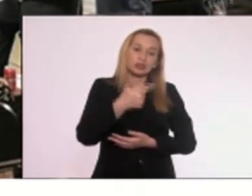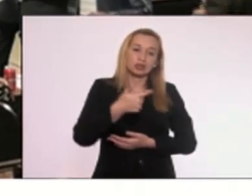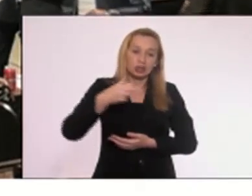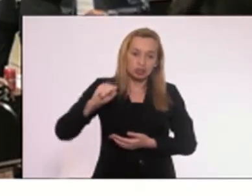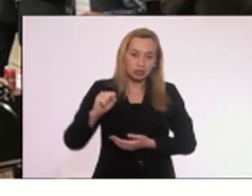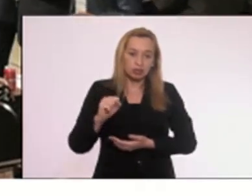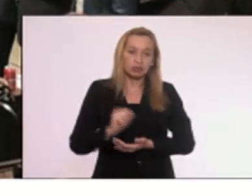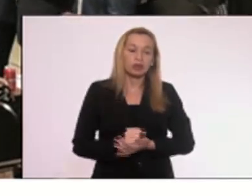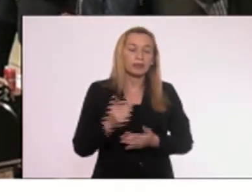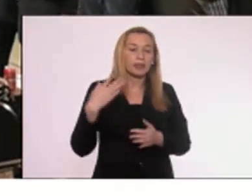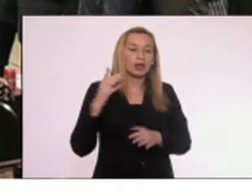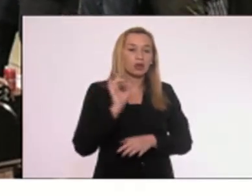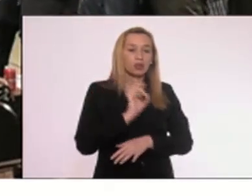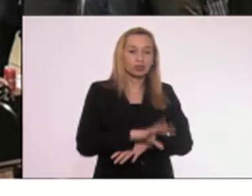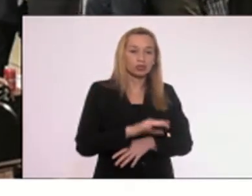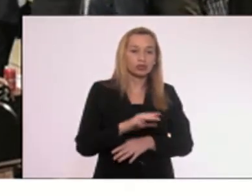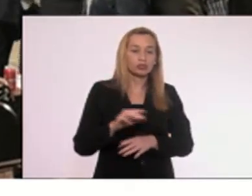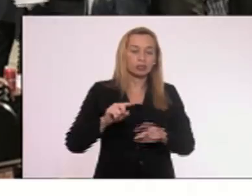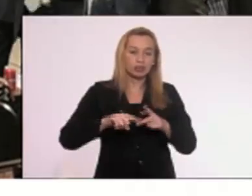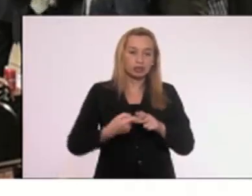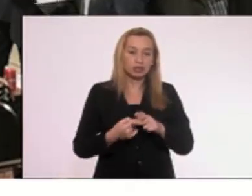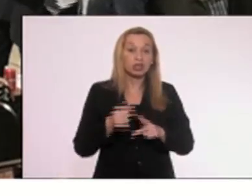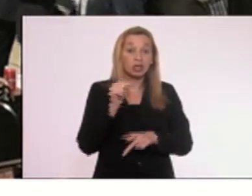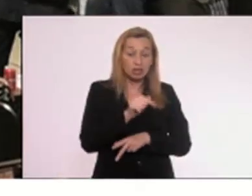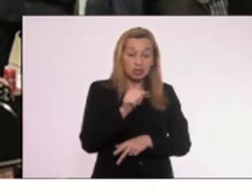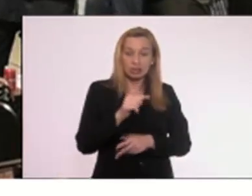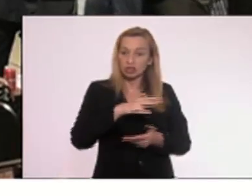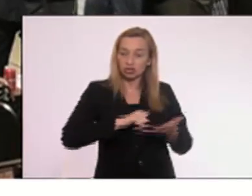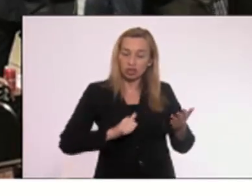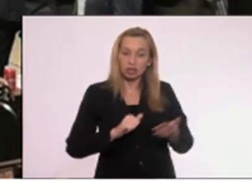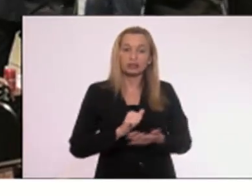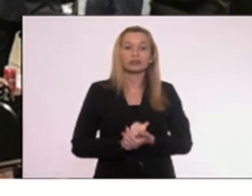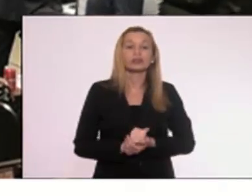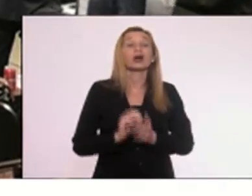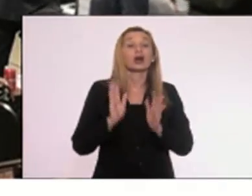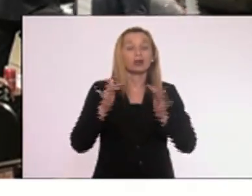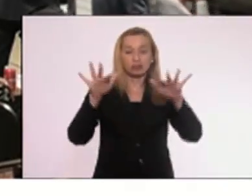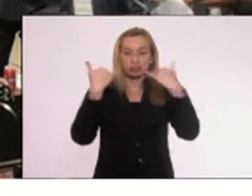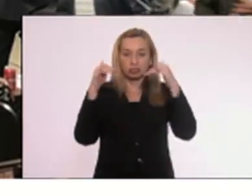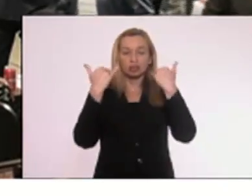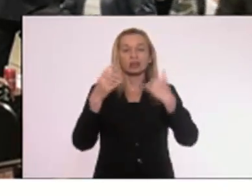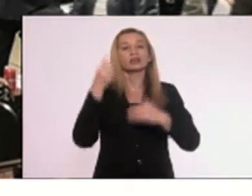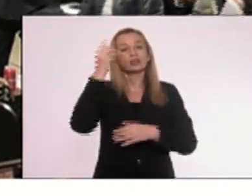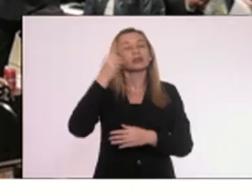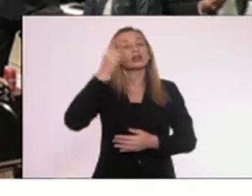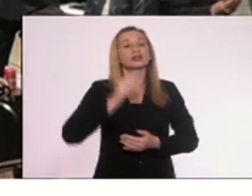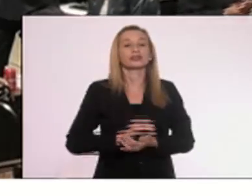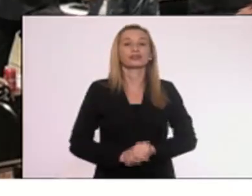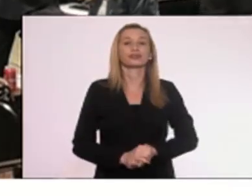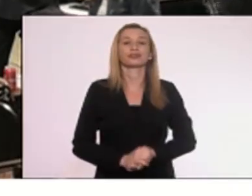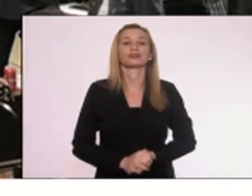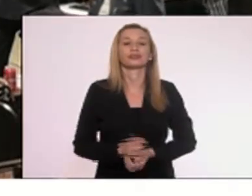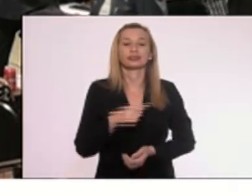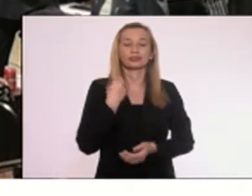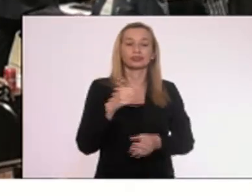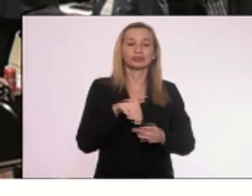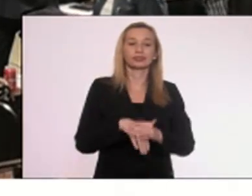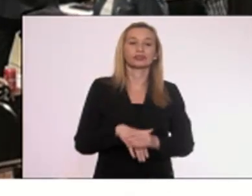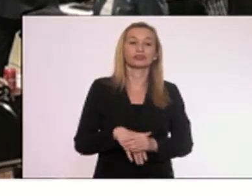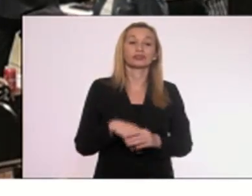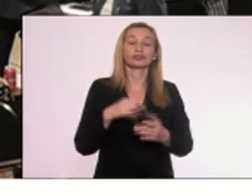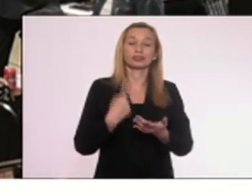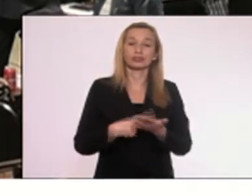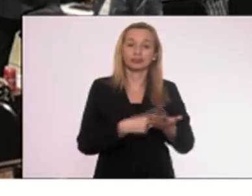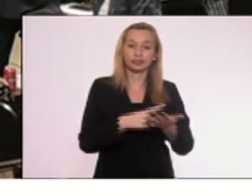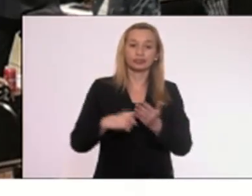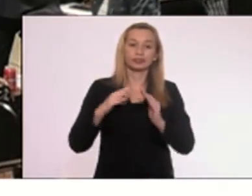é o último pela manutenção. Então esse vai ser retirado. Então atenção, senhores parlamentares, nós vamos votar o acordo